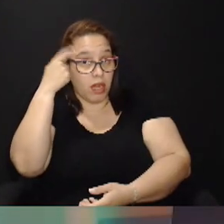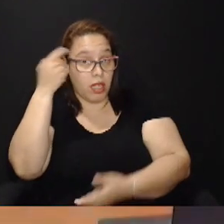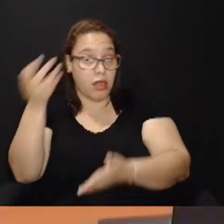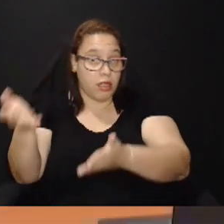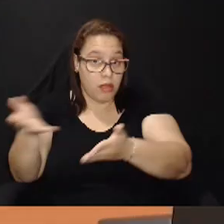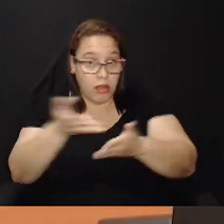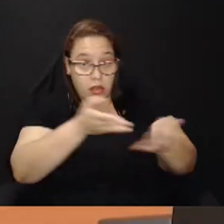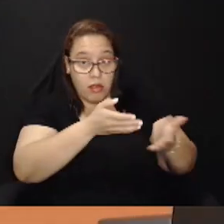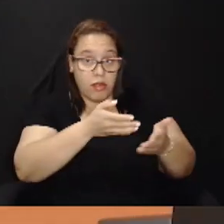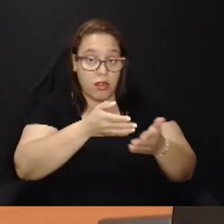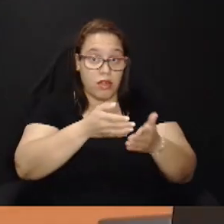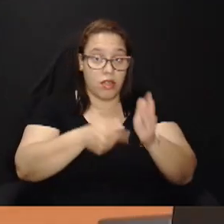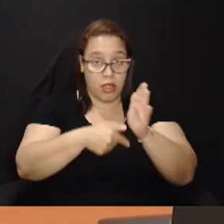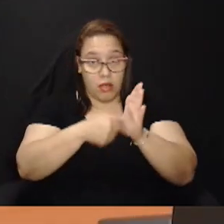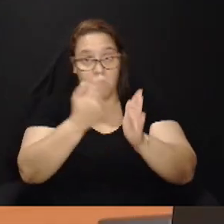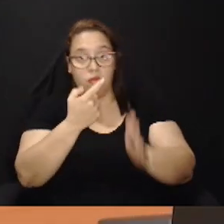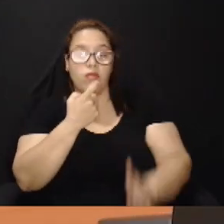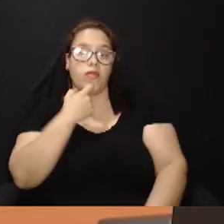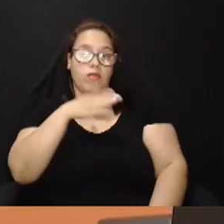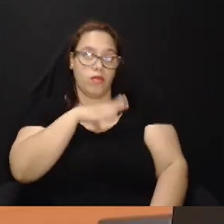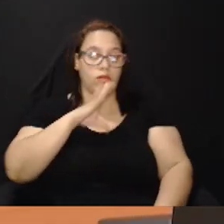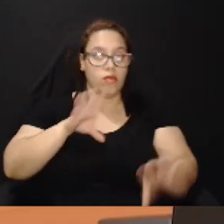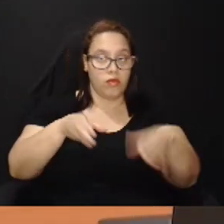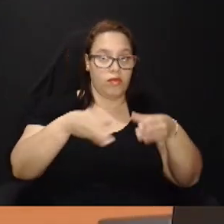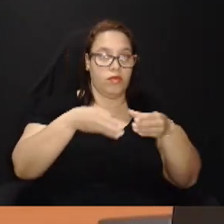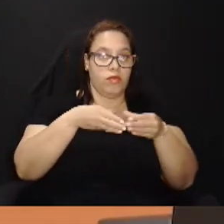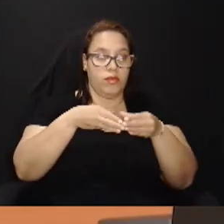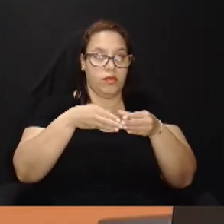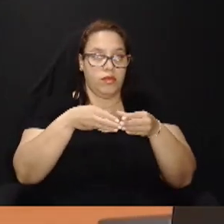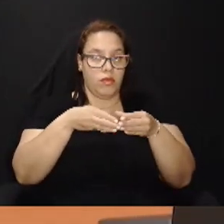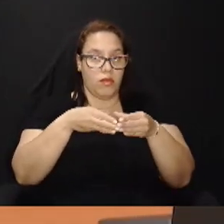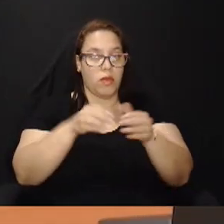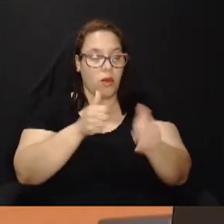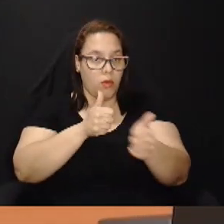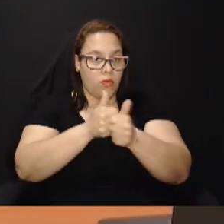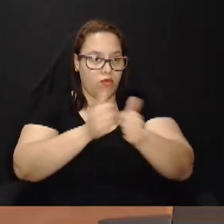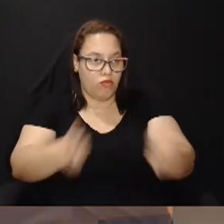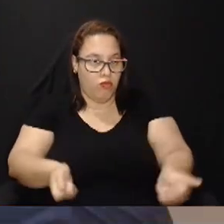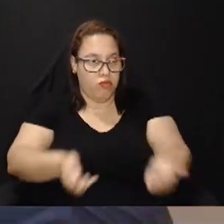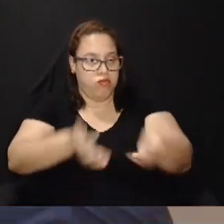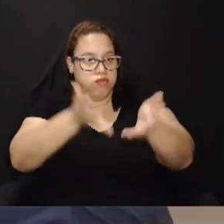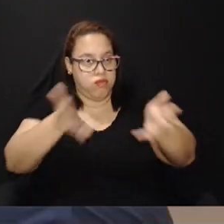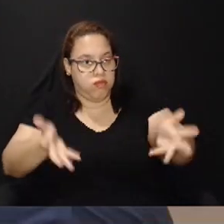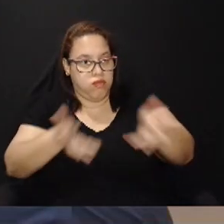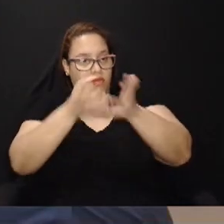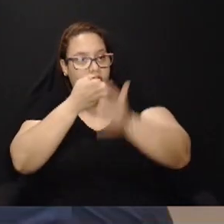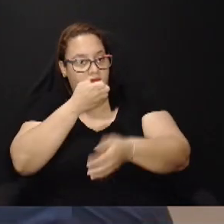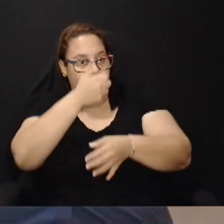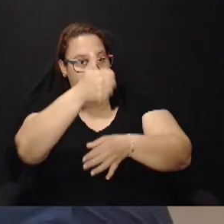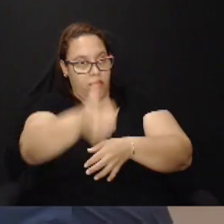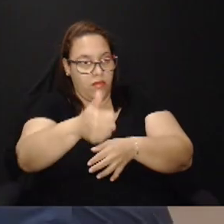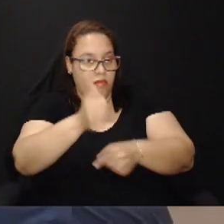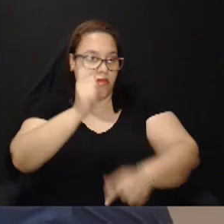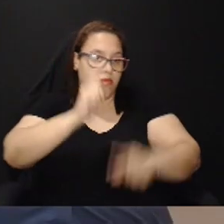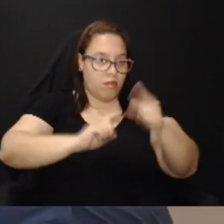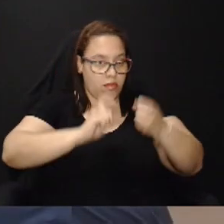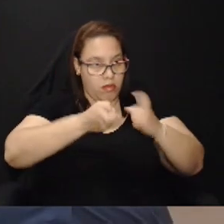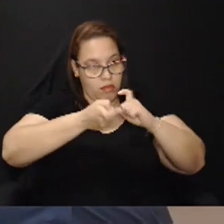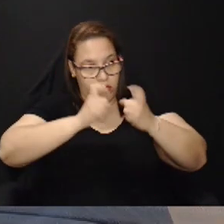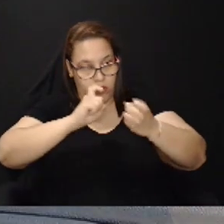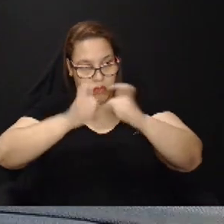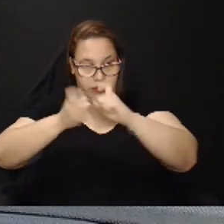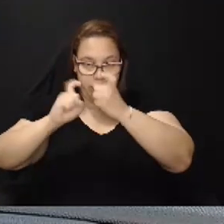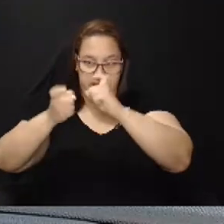para Campinas. E realmente a nossa comissão é uma comissão muito próspera, muito boa, já tivemos algumas reuniões que foram muito